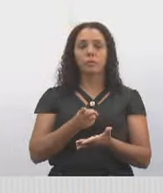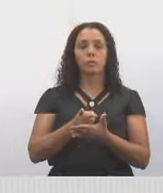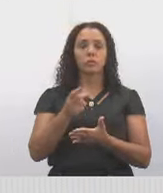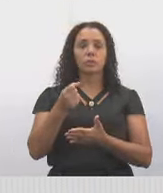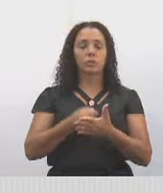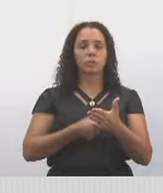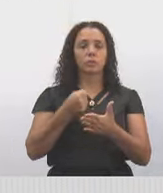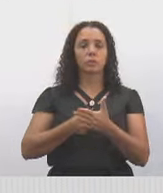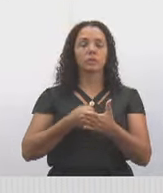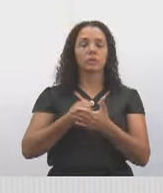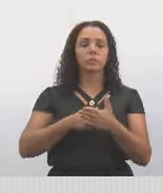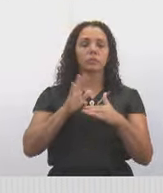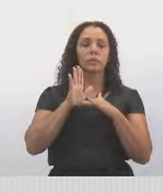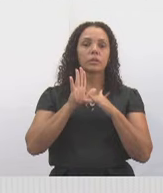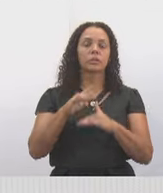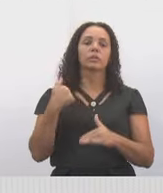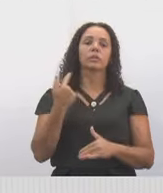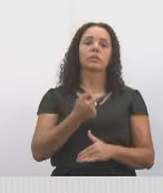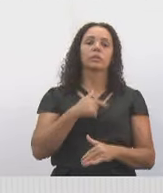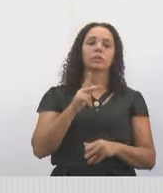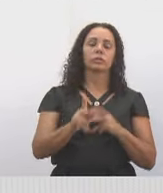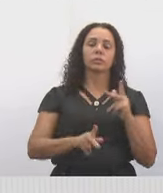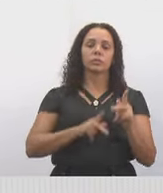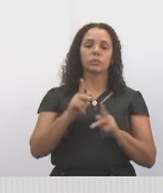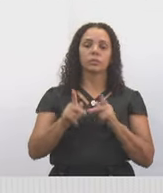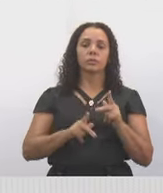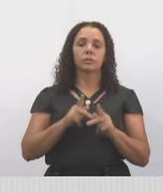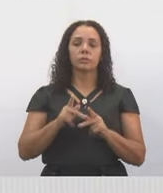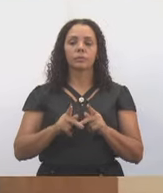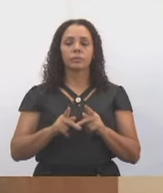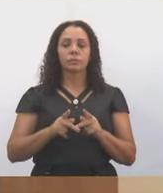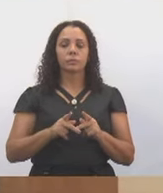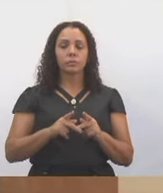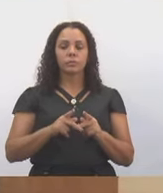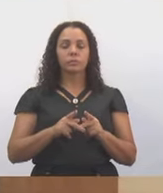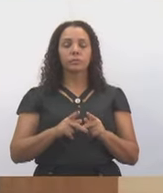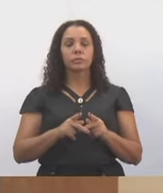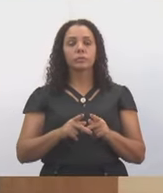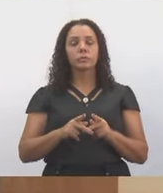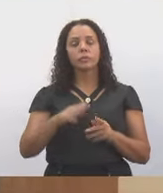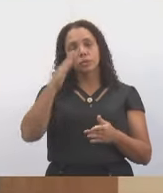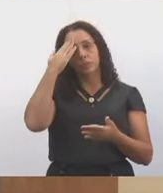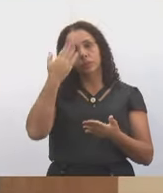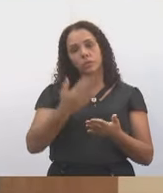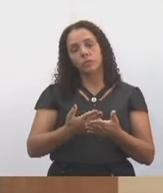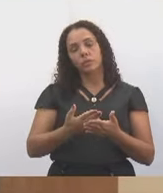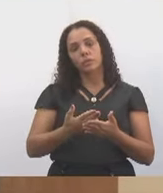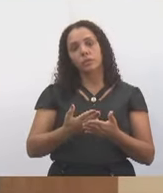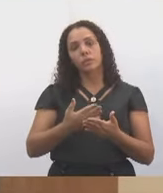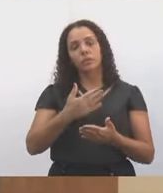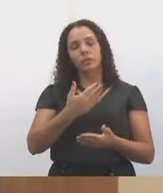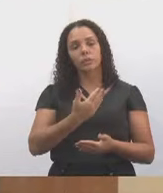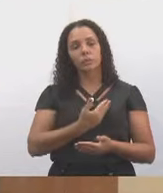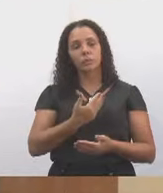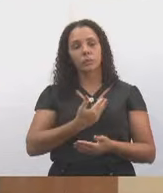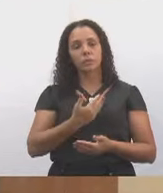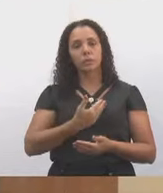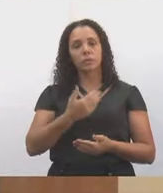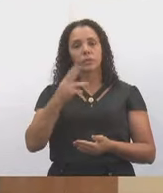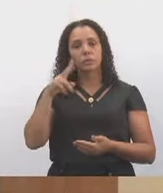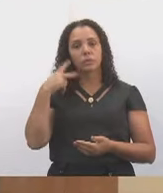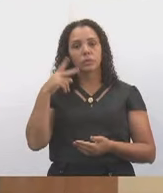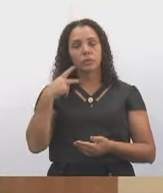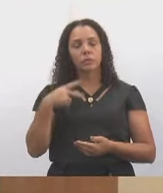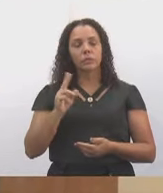lutando para ajudar a nossa população Conte com este amigo com esse vereador que estará sempre à